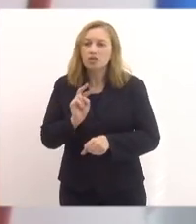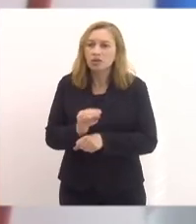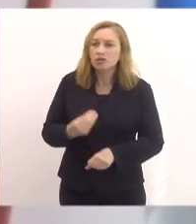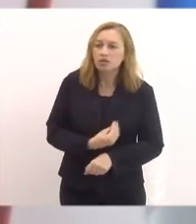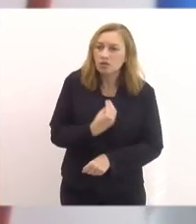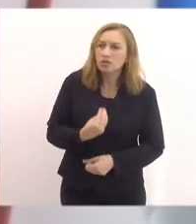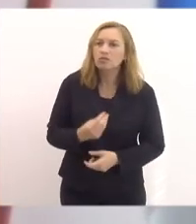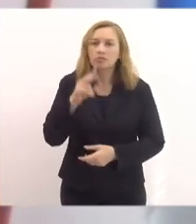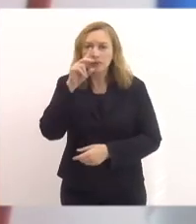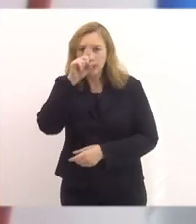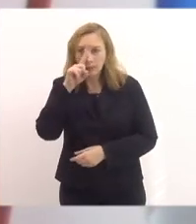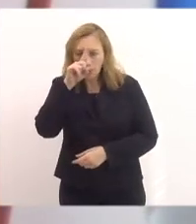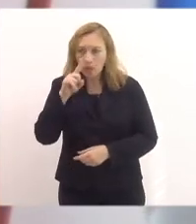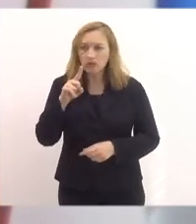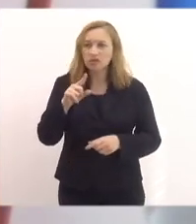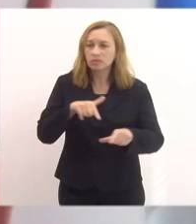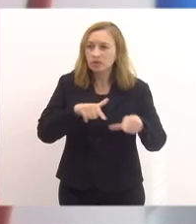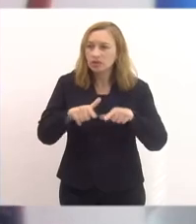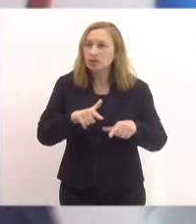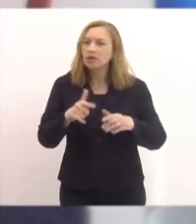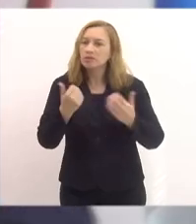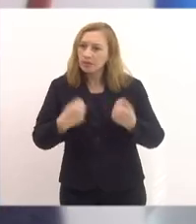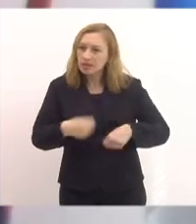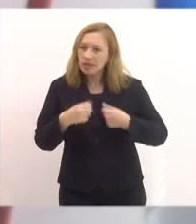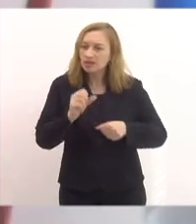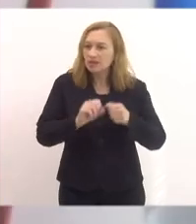de exposição, para tomar posse tem que fazer outro TAF.